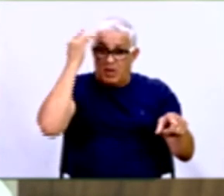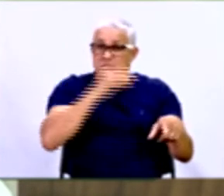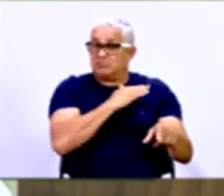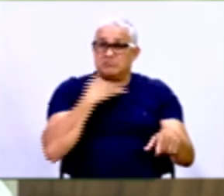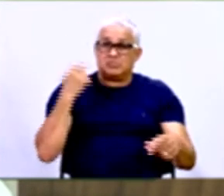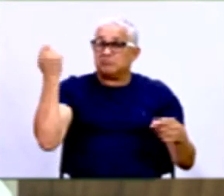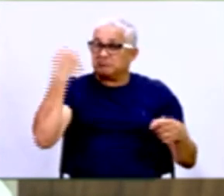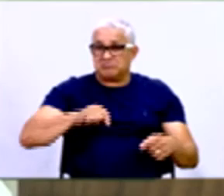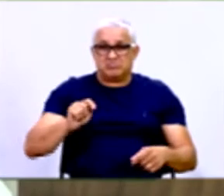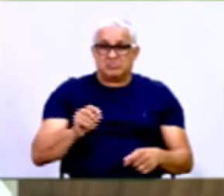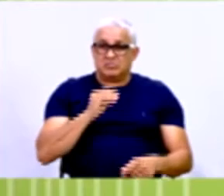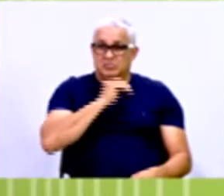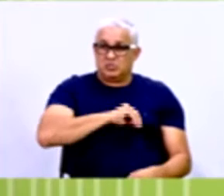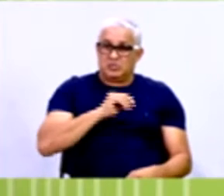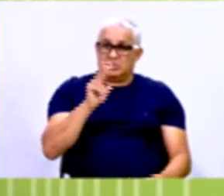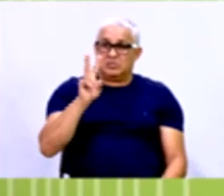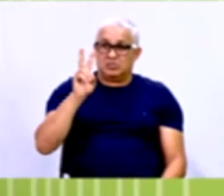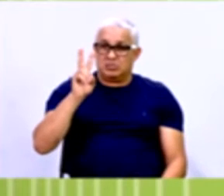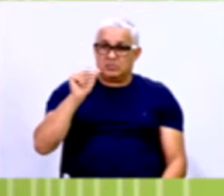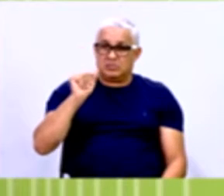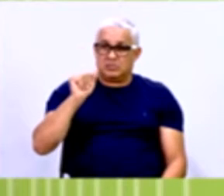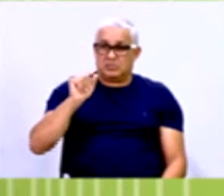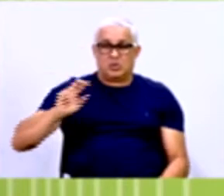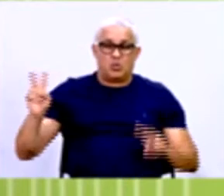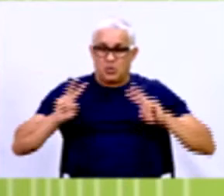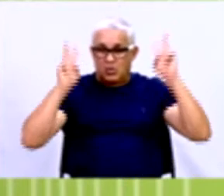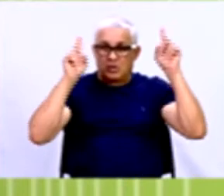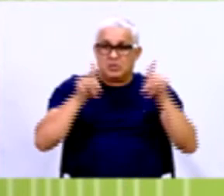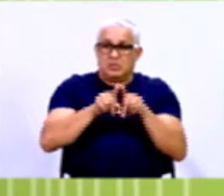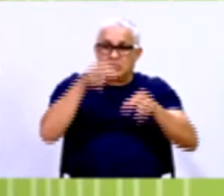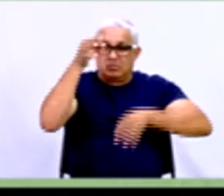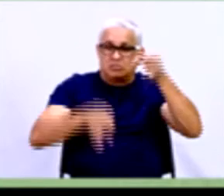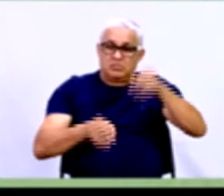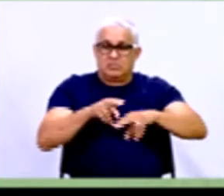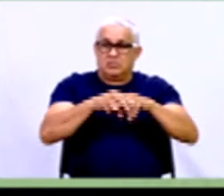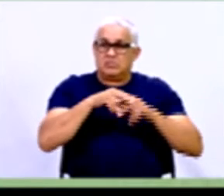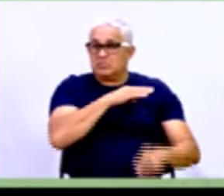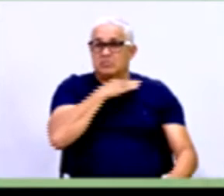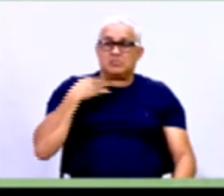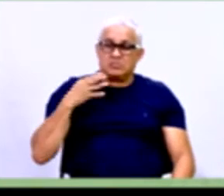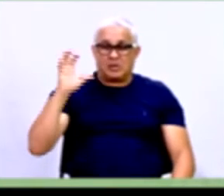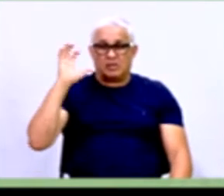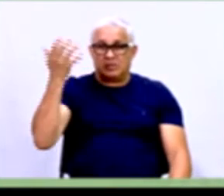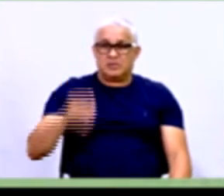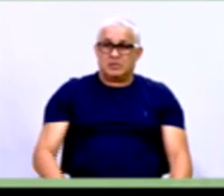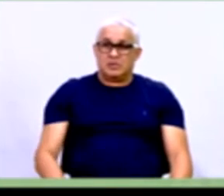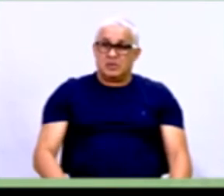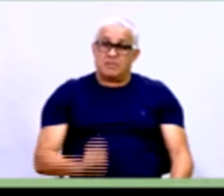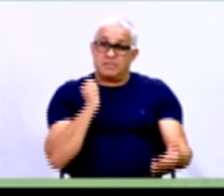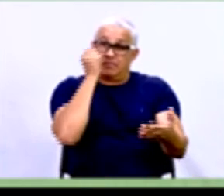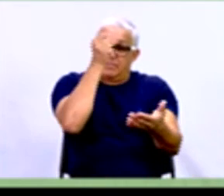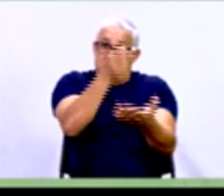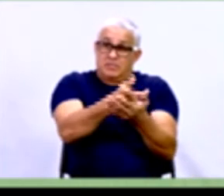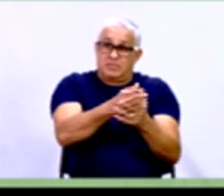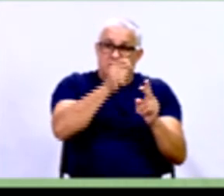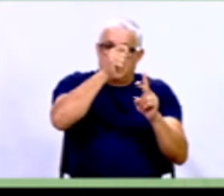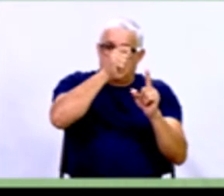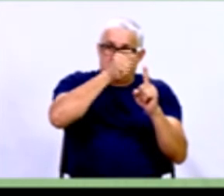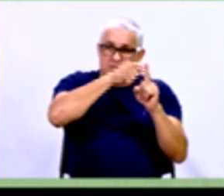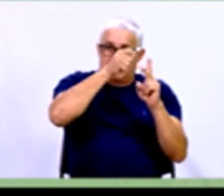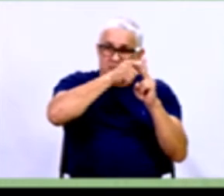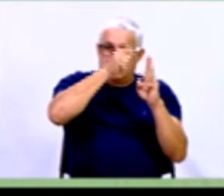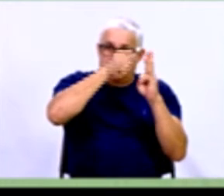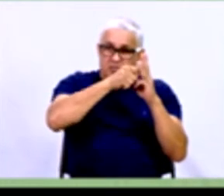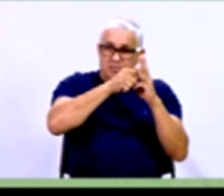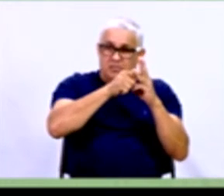mais esse valor. Ok. Ótimo. Pensão por morte acidentária. consiste no pagamento de um valor mensal aos